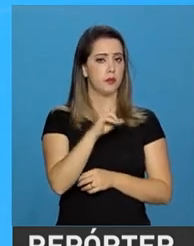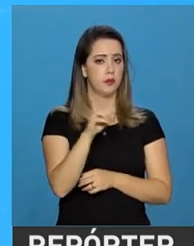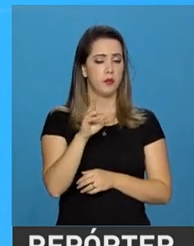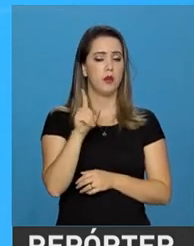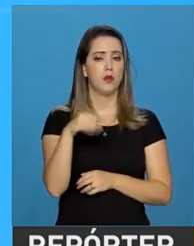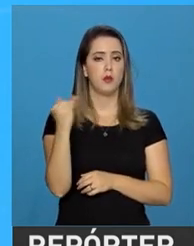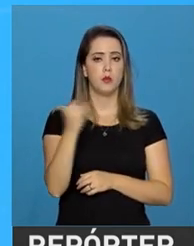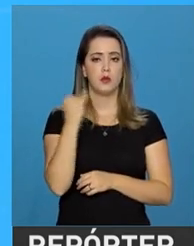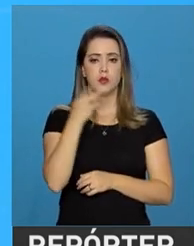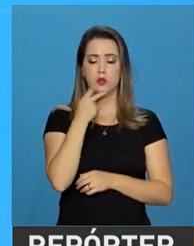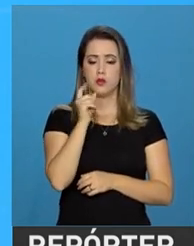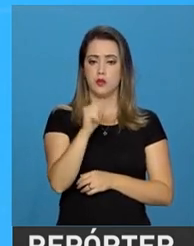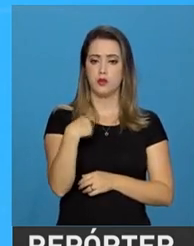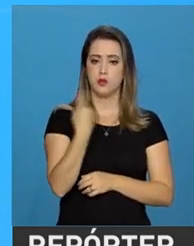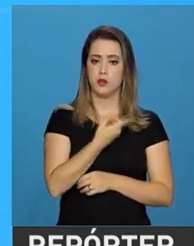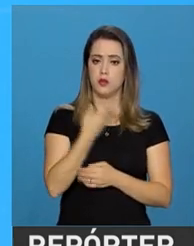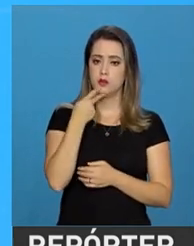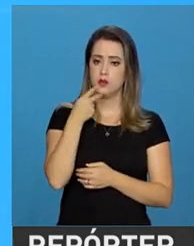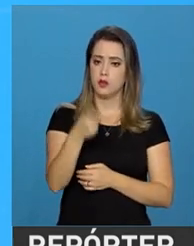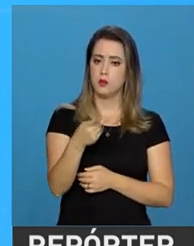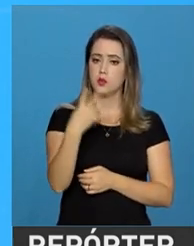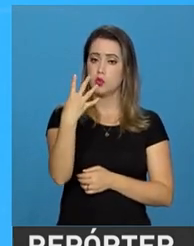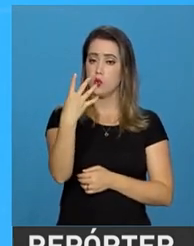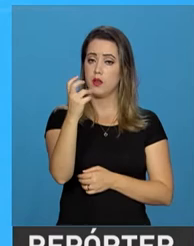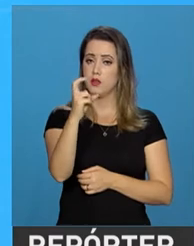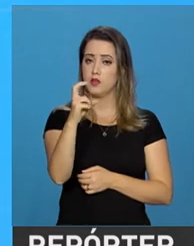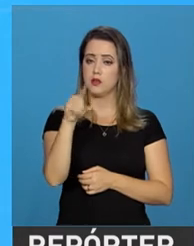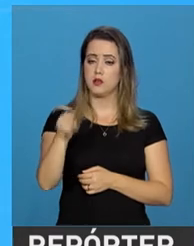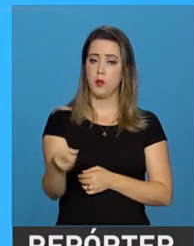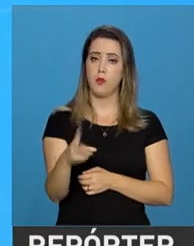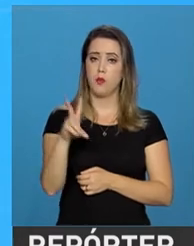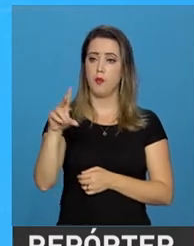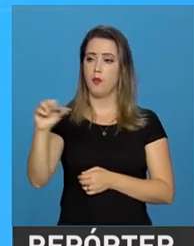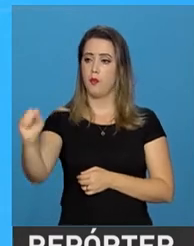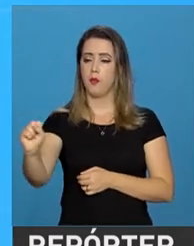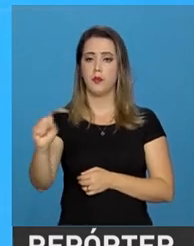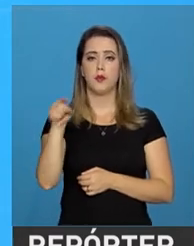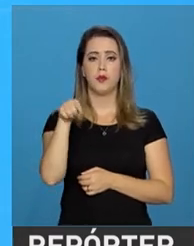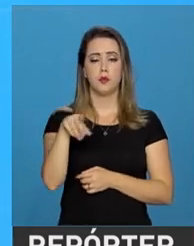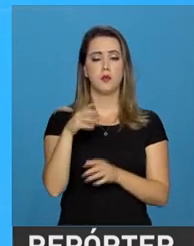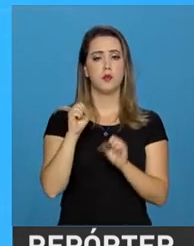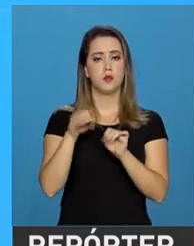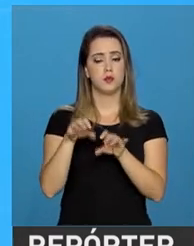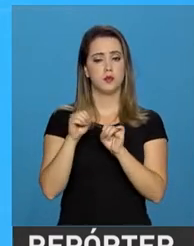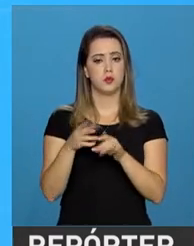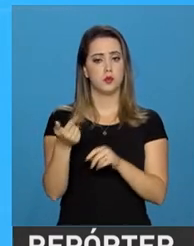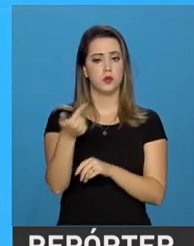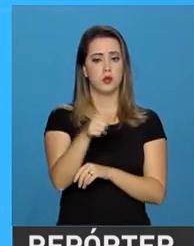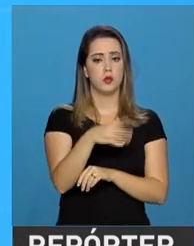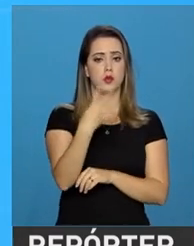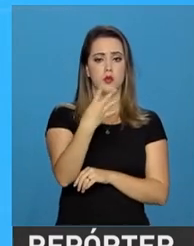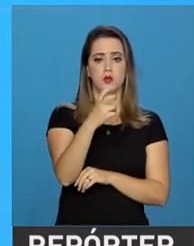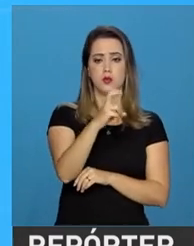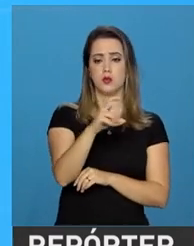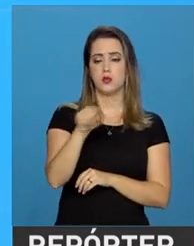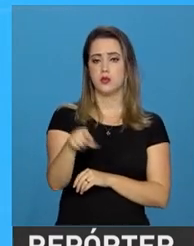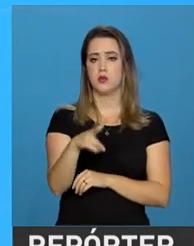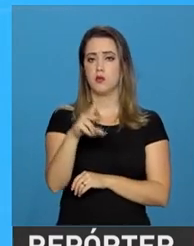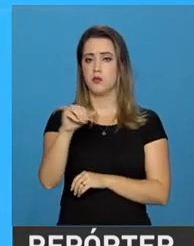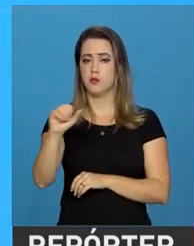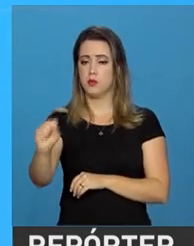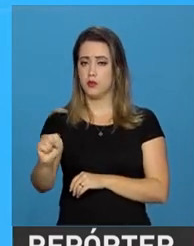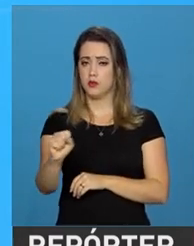ressaltar que quando nós falamos 45 mil vagas para a residência pedagógica e outras 45 mil